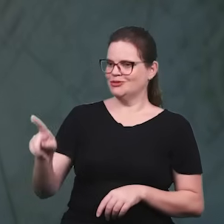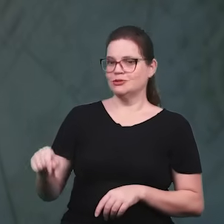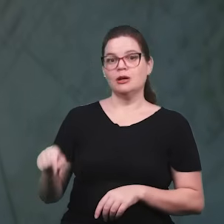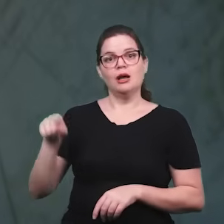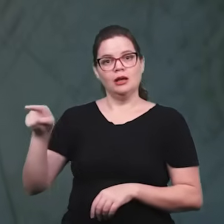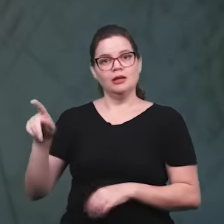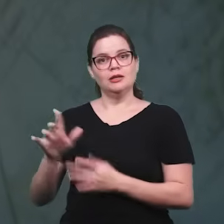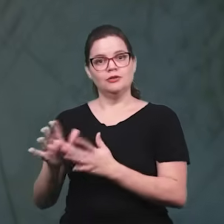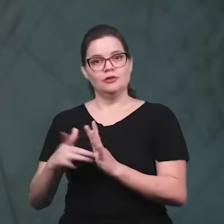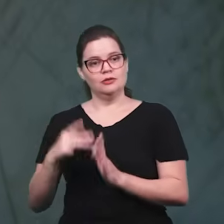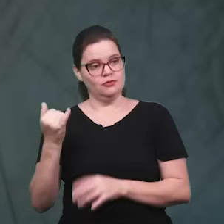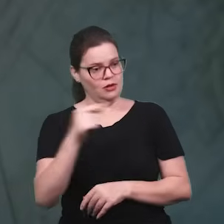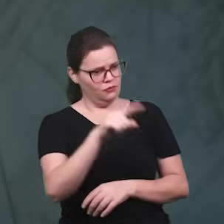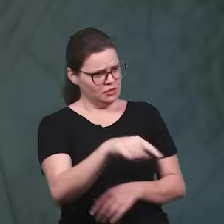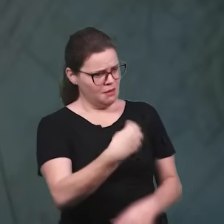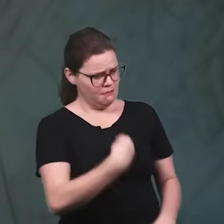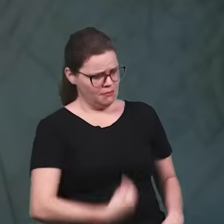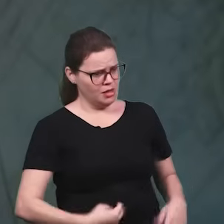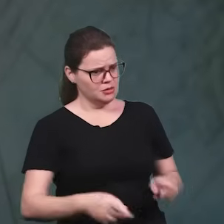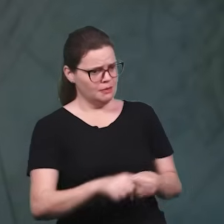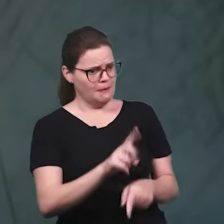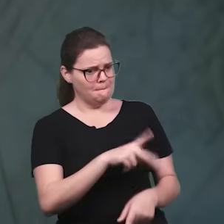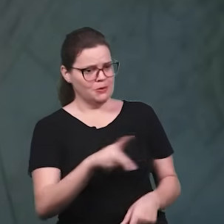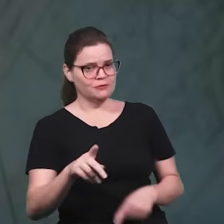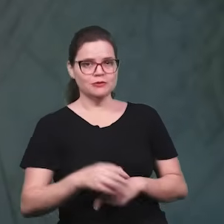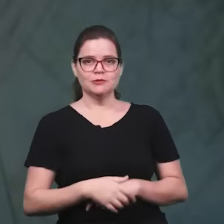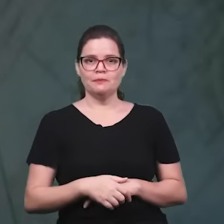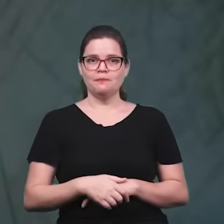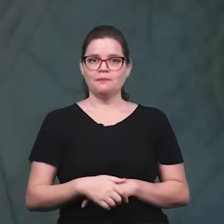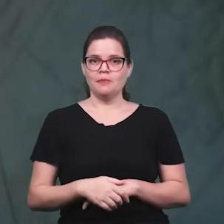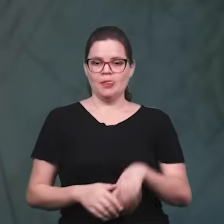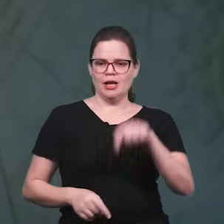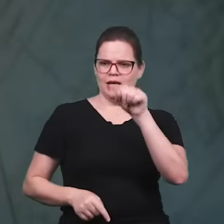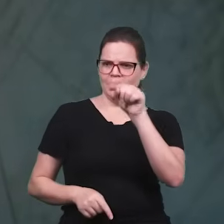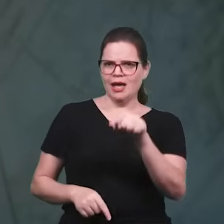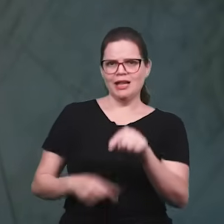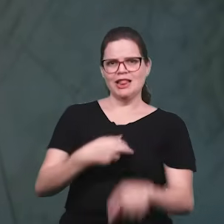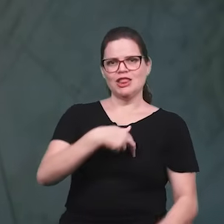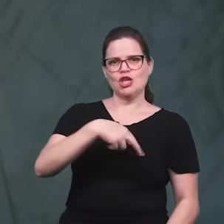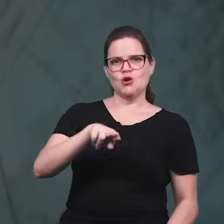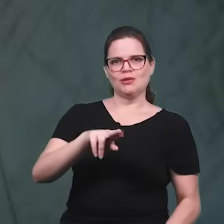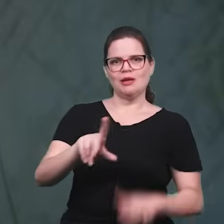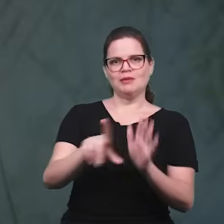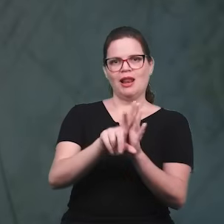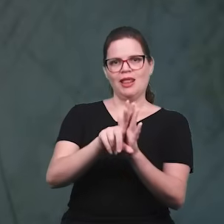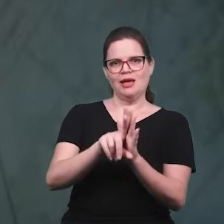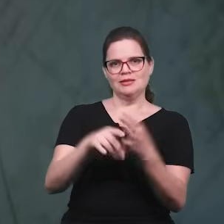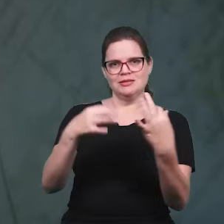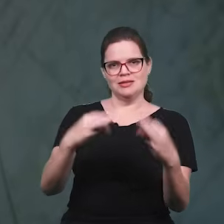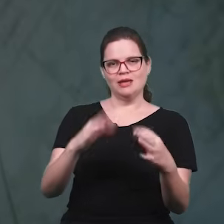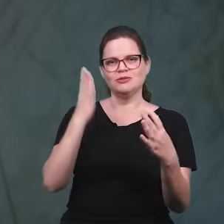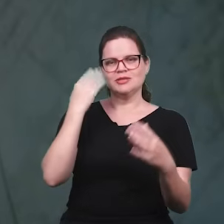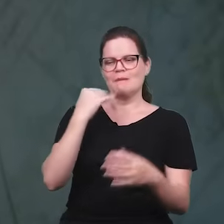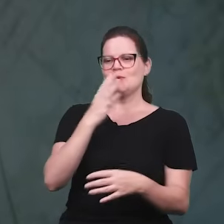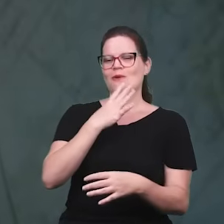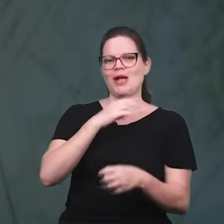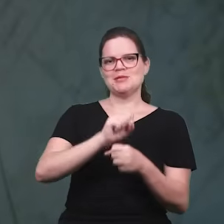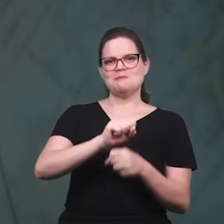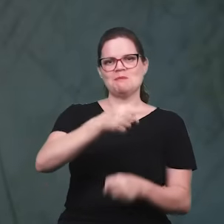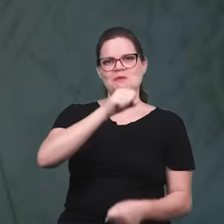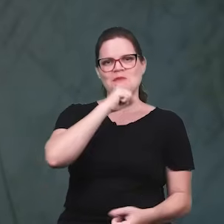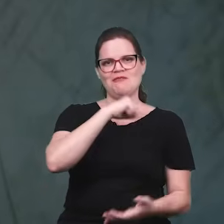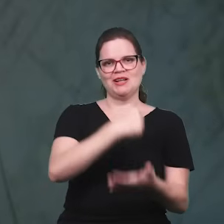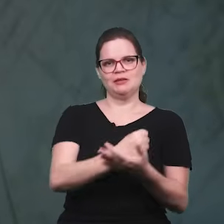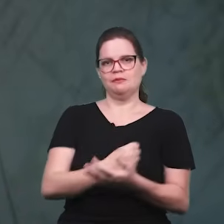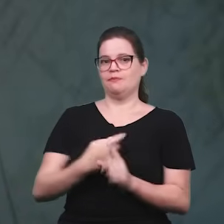chama Nicodemos de mestre. Isso. E ali está um mestre da lei, mas Jesus é o mestre da graça.